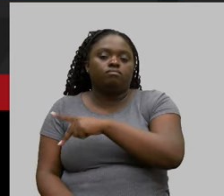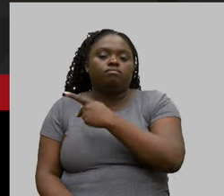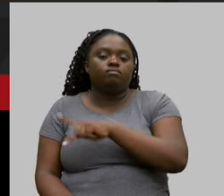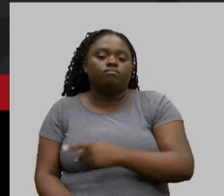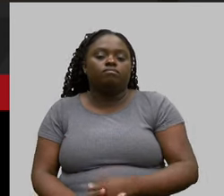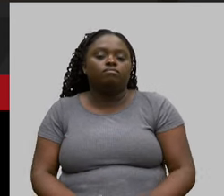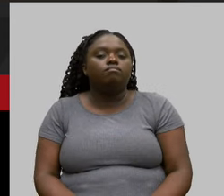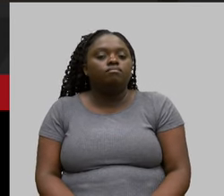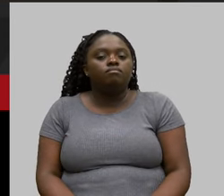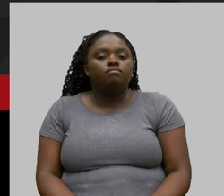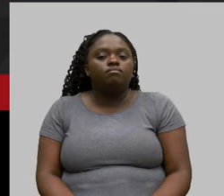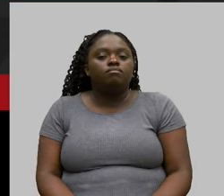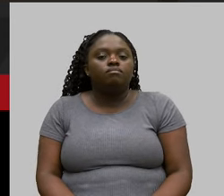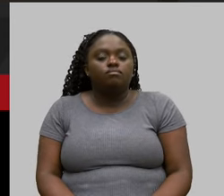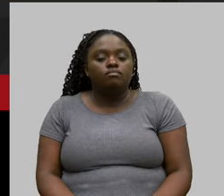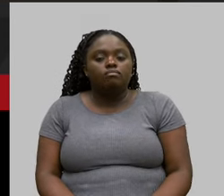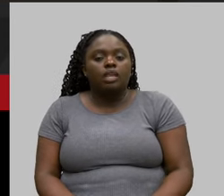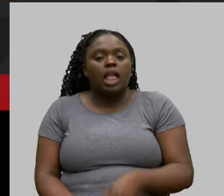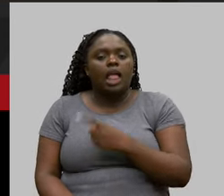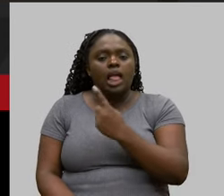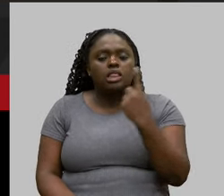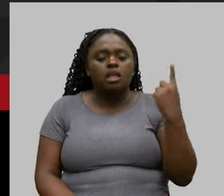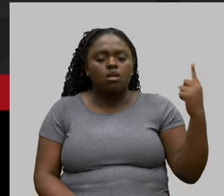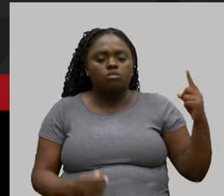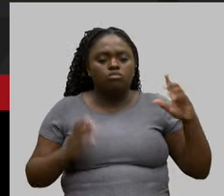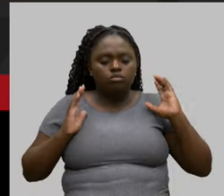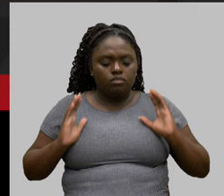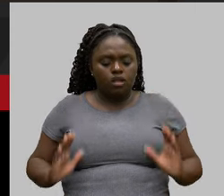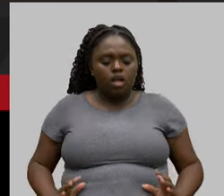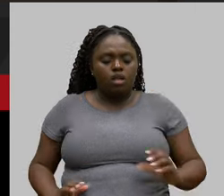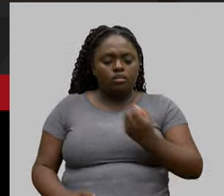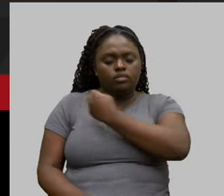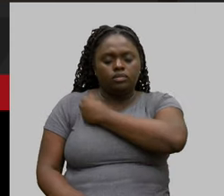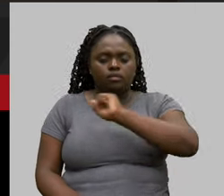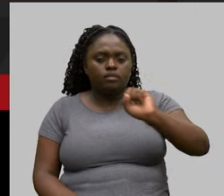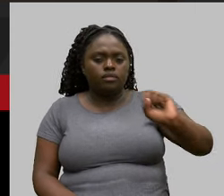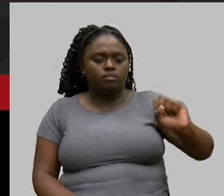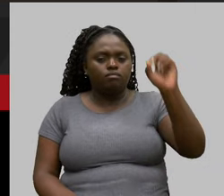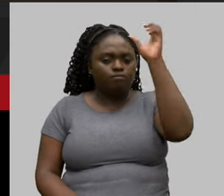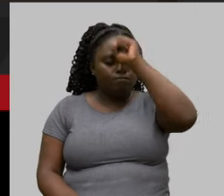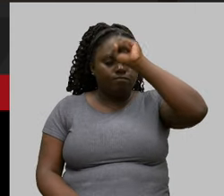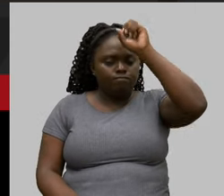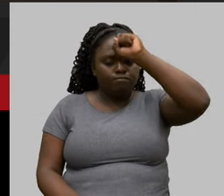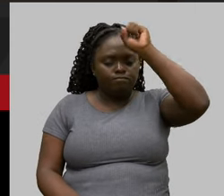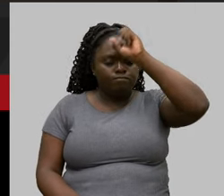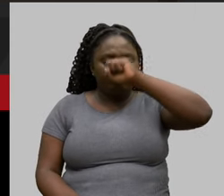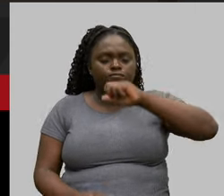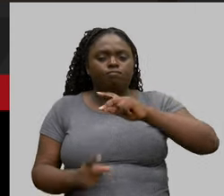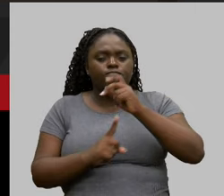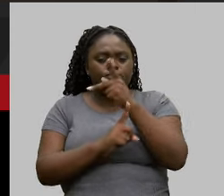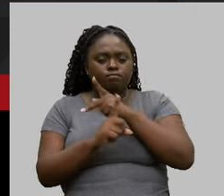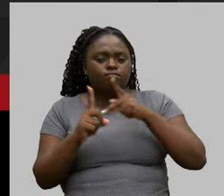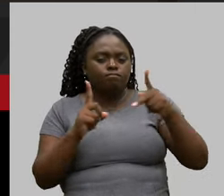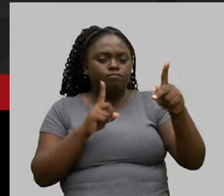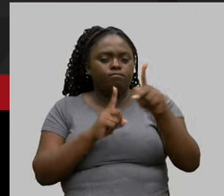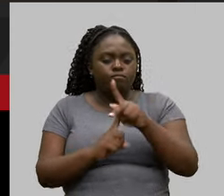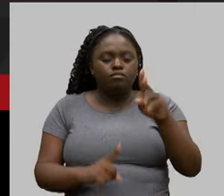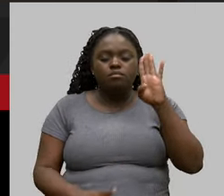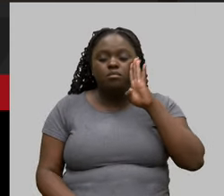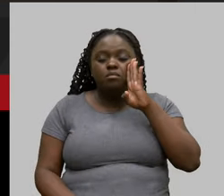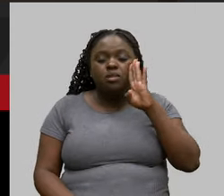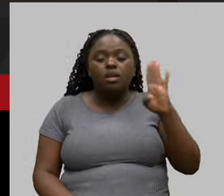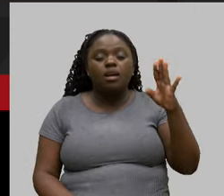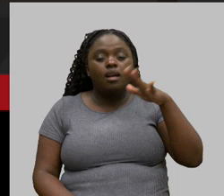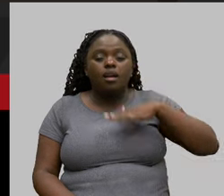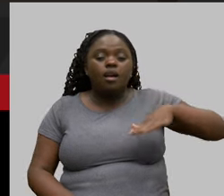estabelecidos cabe a cada cidadão defender a Previdência Social pública principalmente a classe política e parlamentar